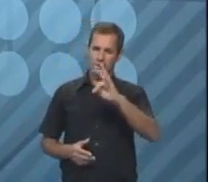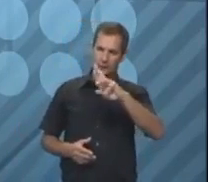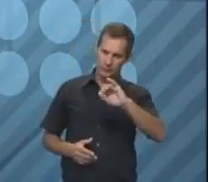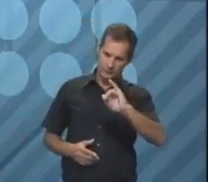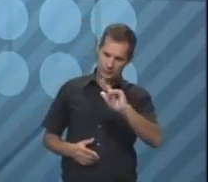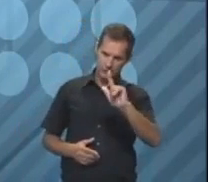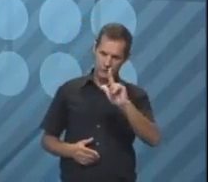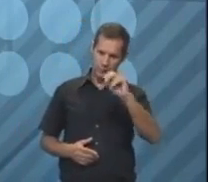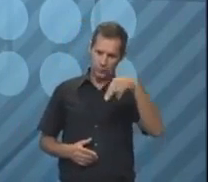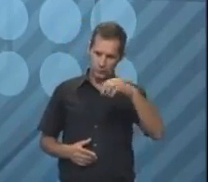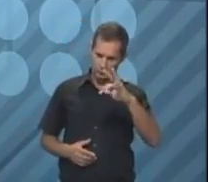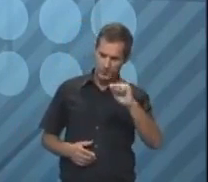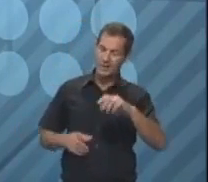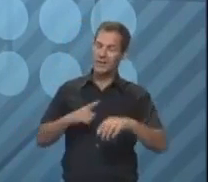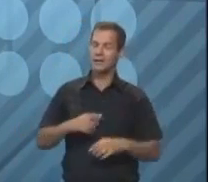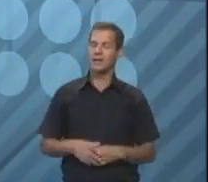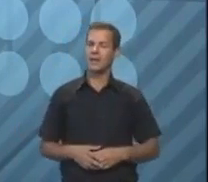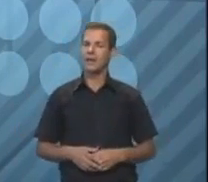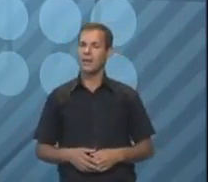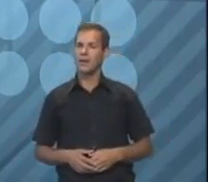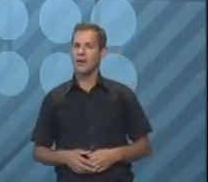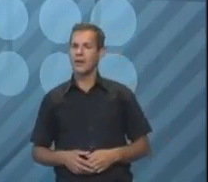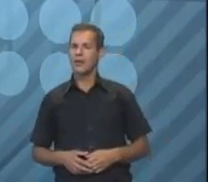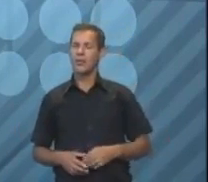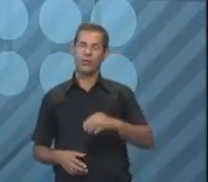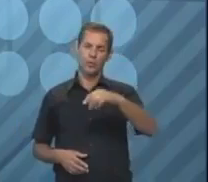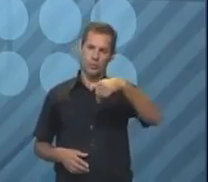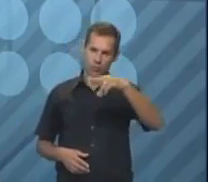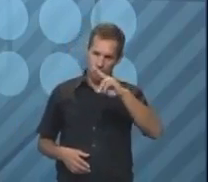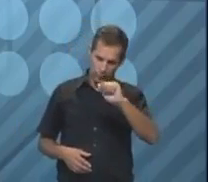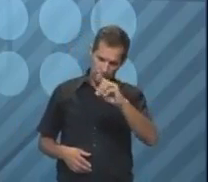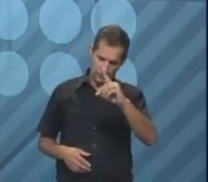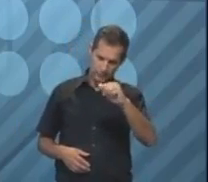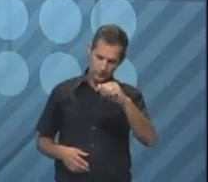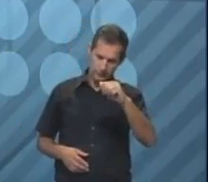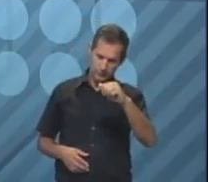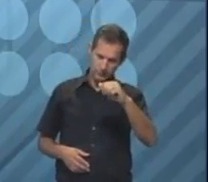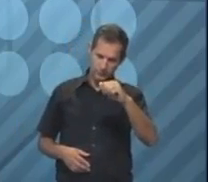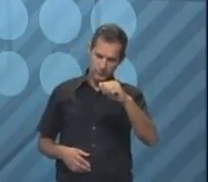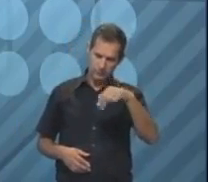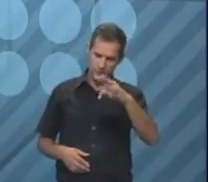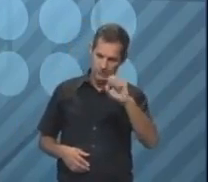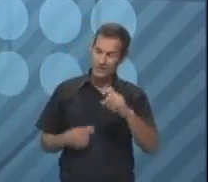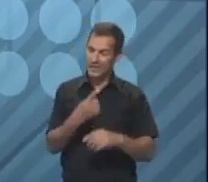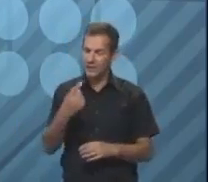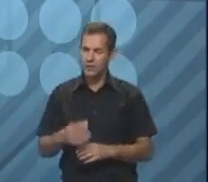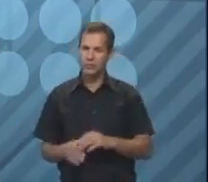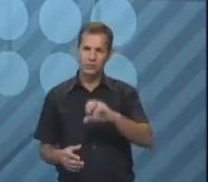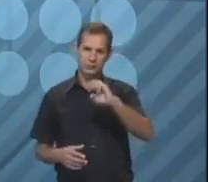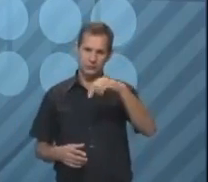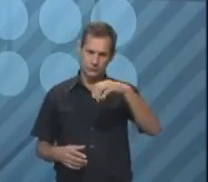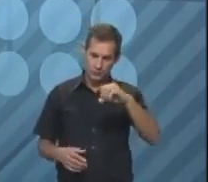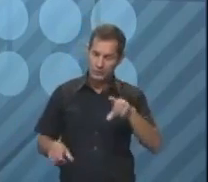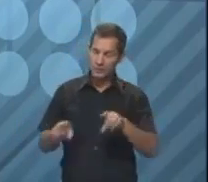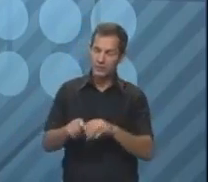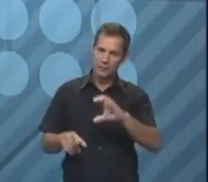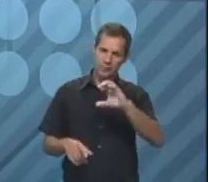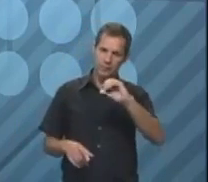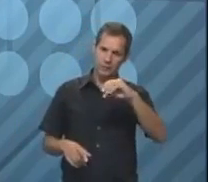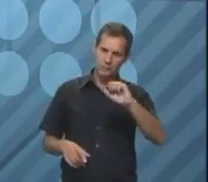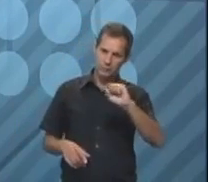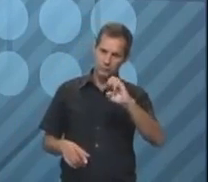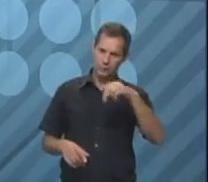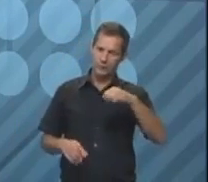trigonometria, nós temos quadrantes, né? Então, eu tenho o círculo trigonométrico e eu tenho quadrantes. Em cada quadrante, o meu seno e o meu cosseno, ele possui